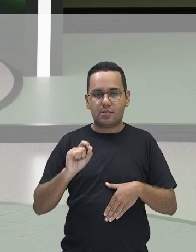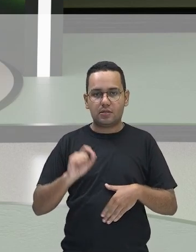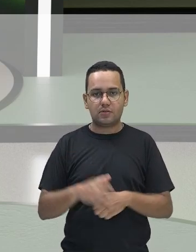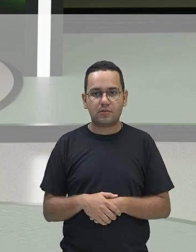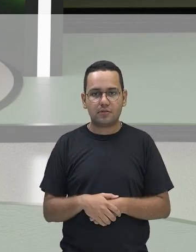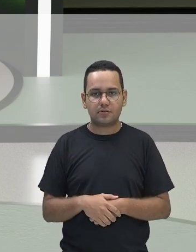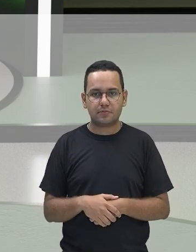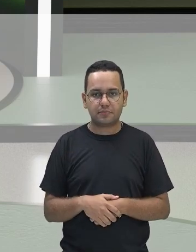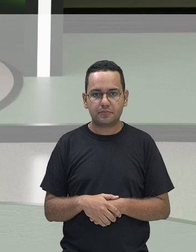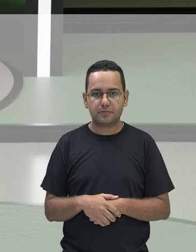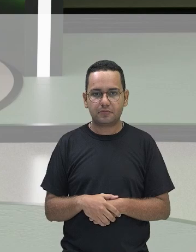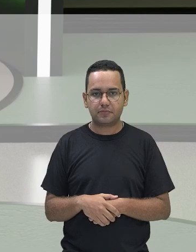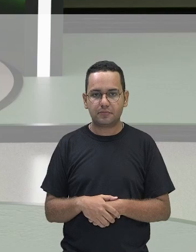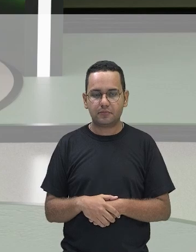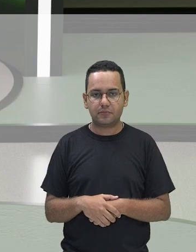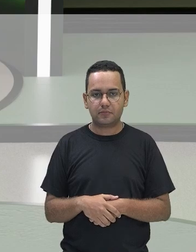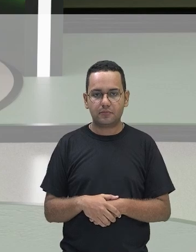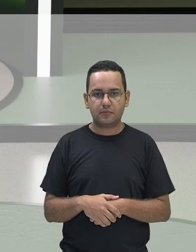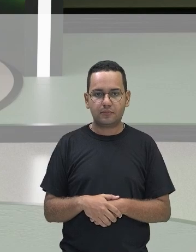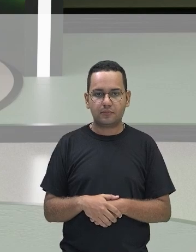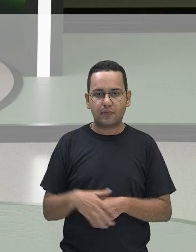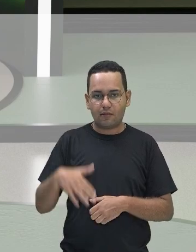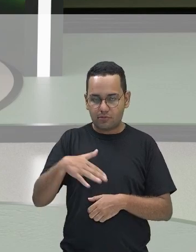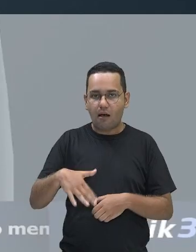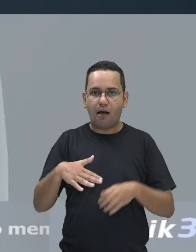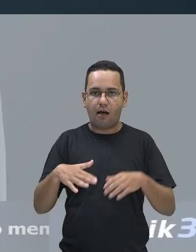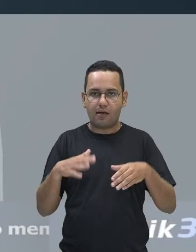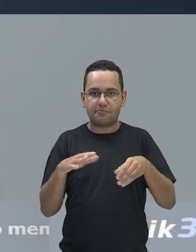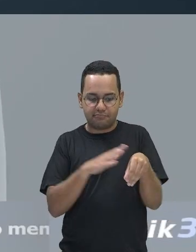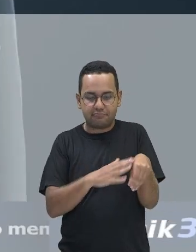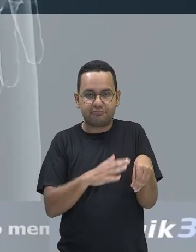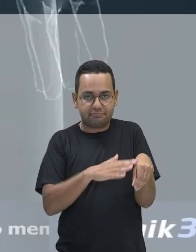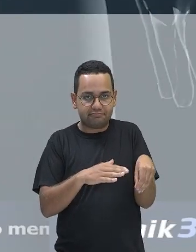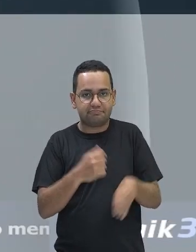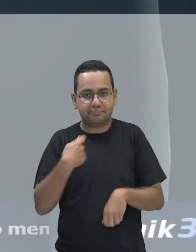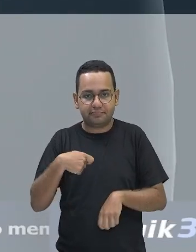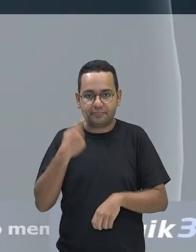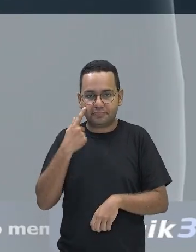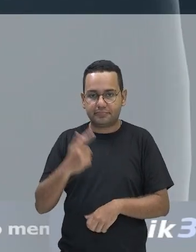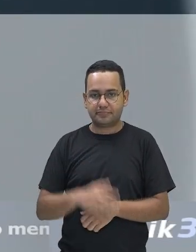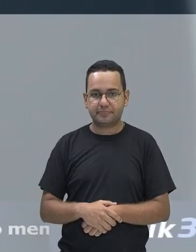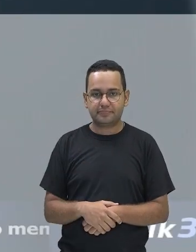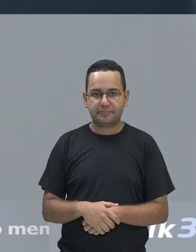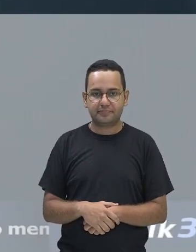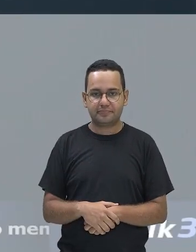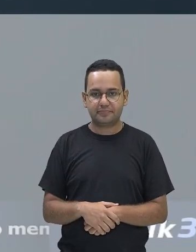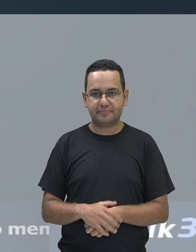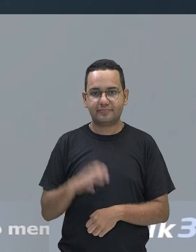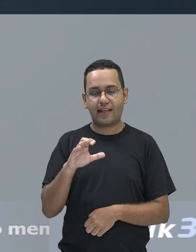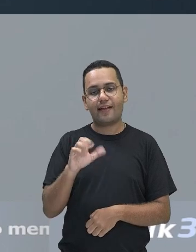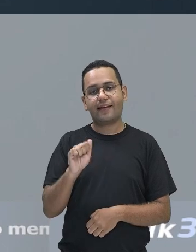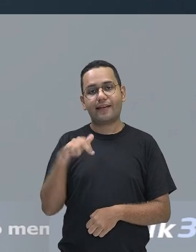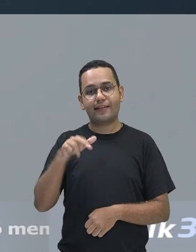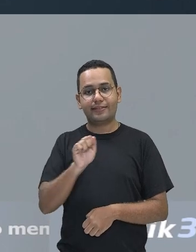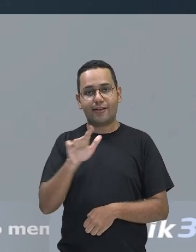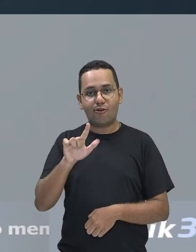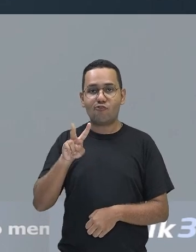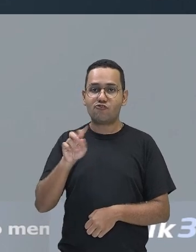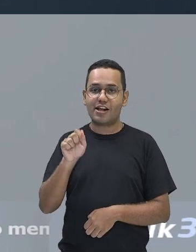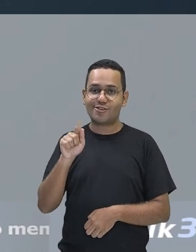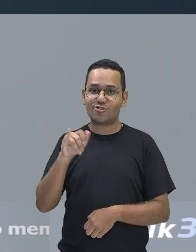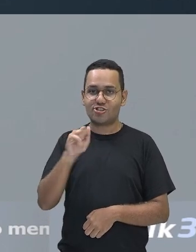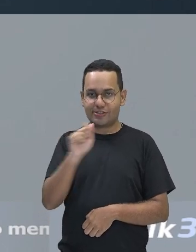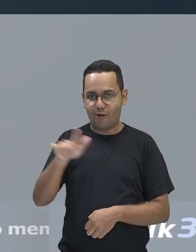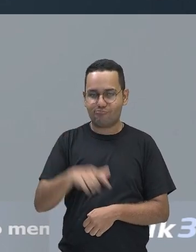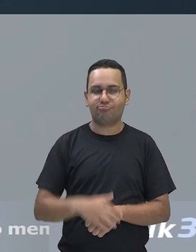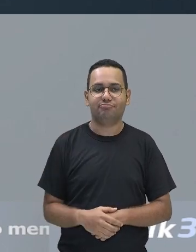realizado através do quê? Do canal vaginal. Estou demonstrando para você aí nesse momento o canal vaginal. Tá?